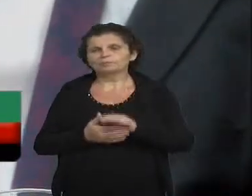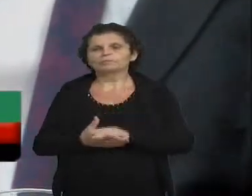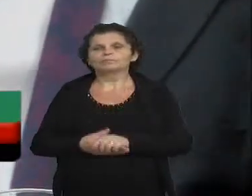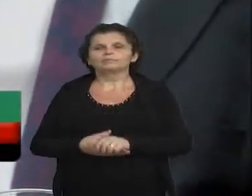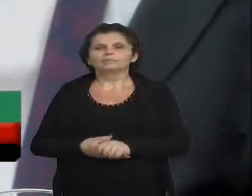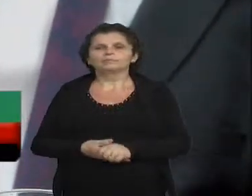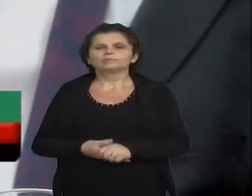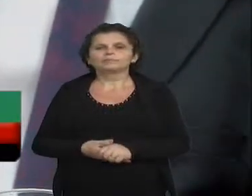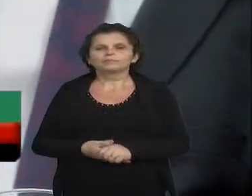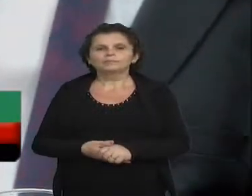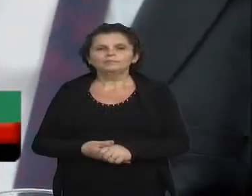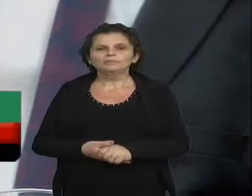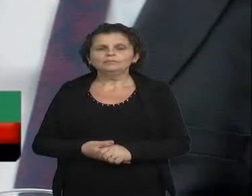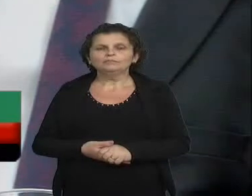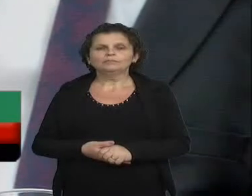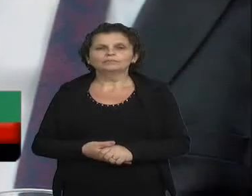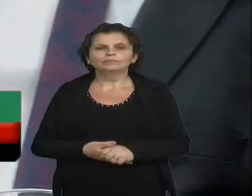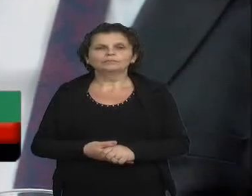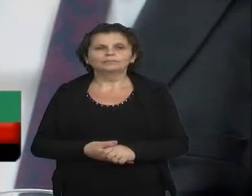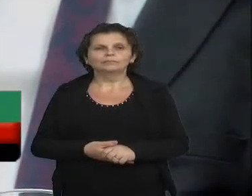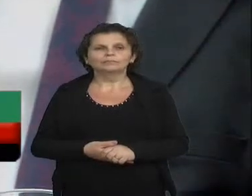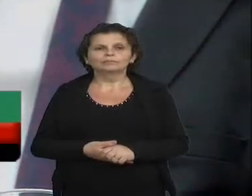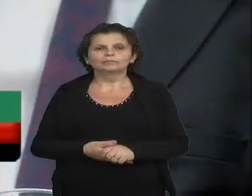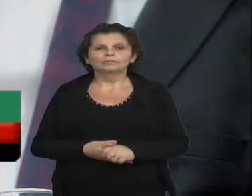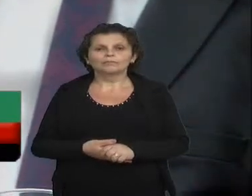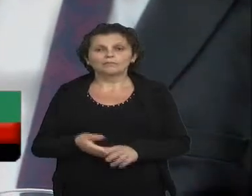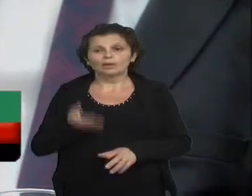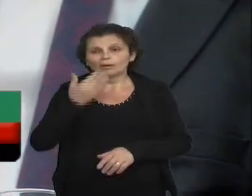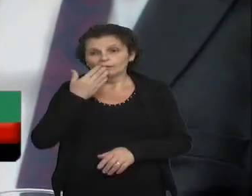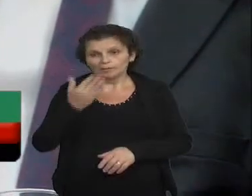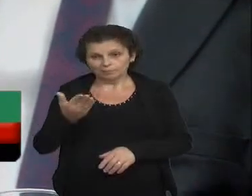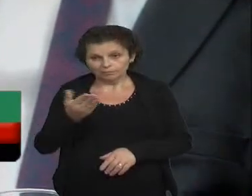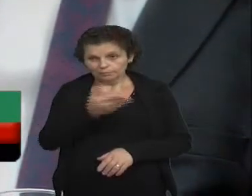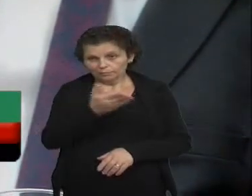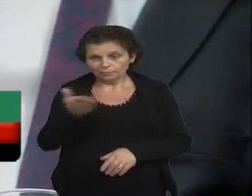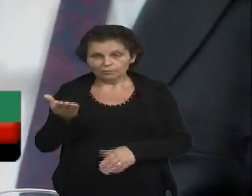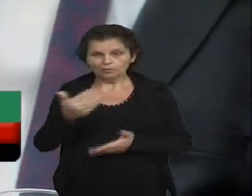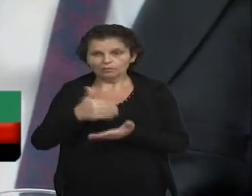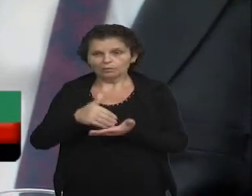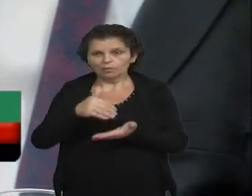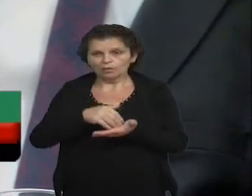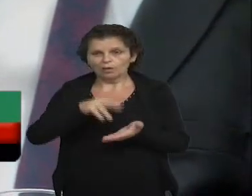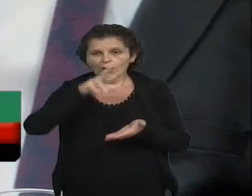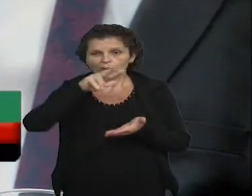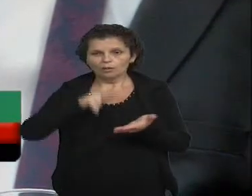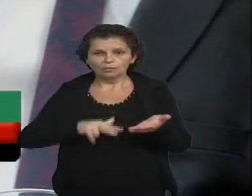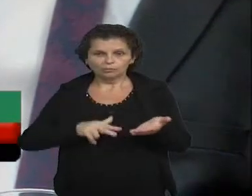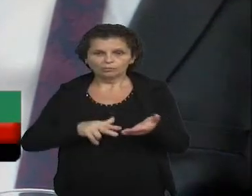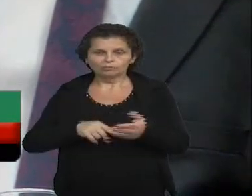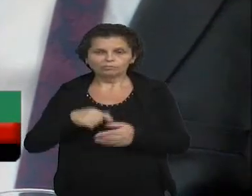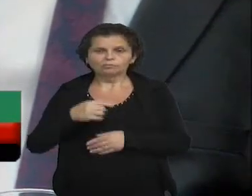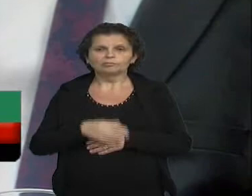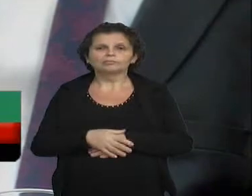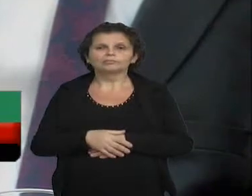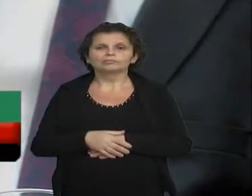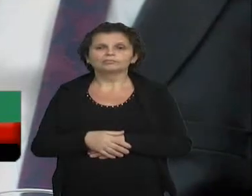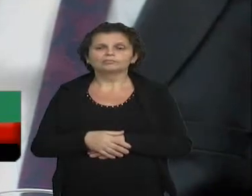projetos. Solicito à senhora secretária que proceda à leitura do próximo item.